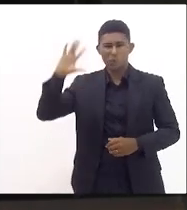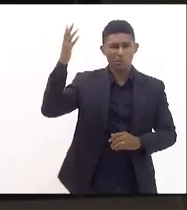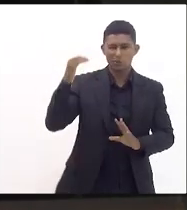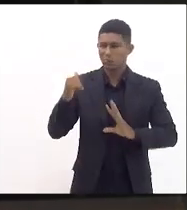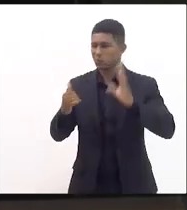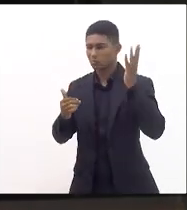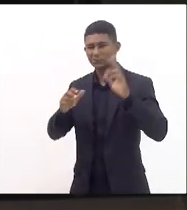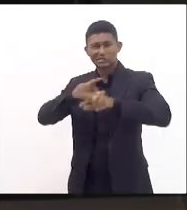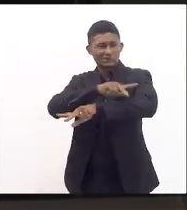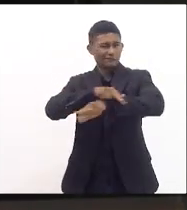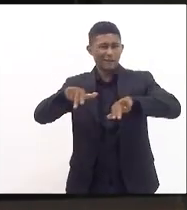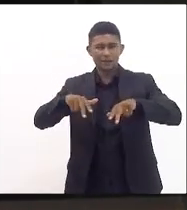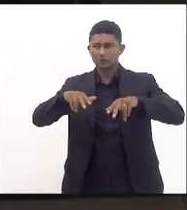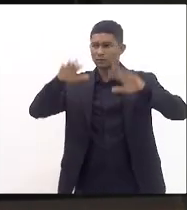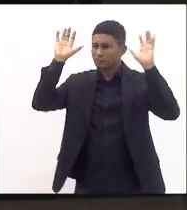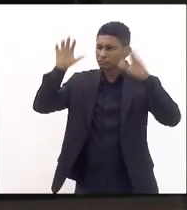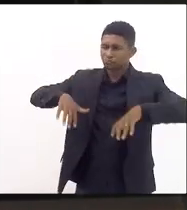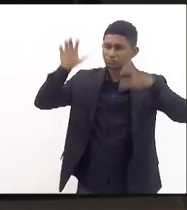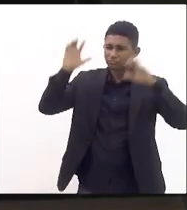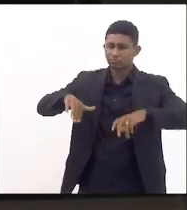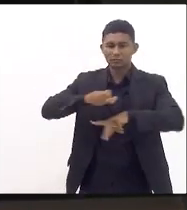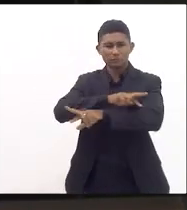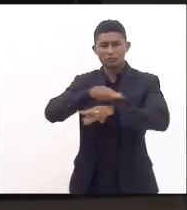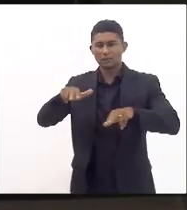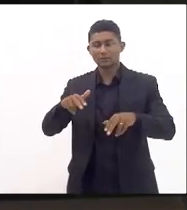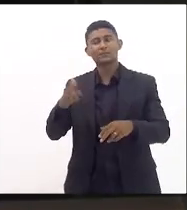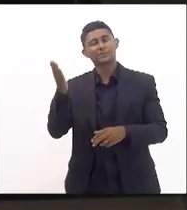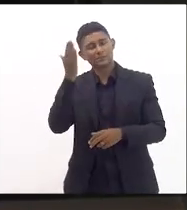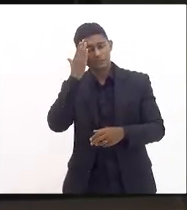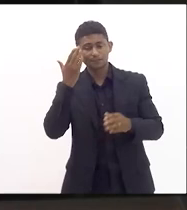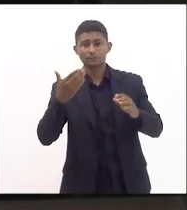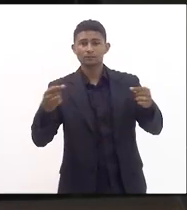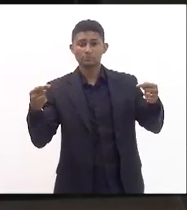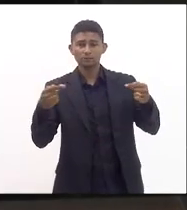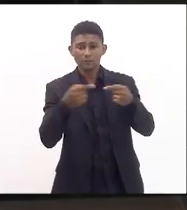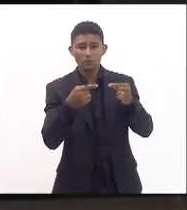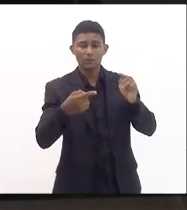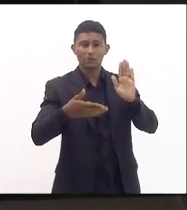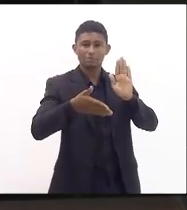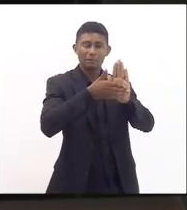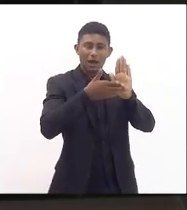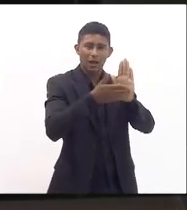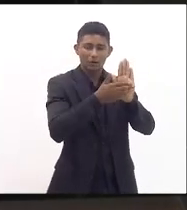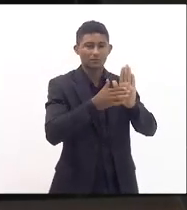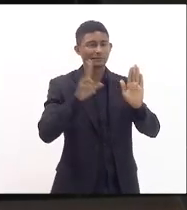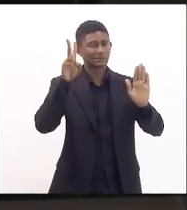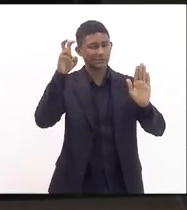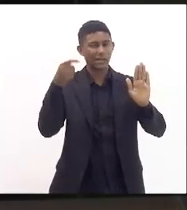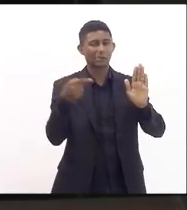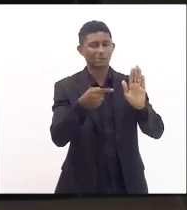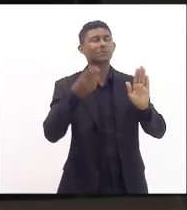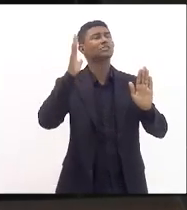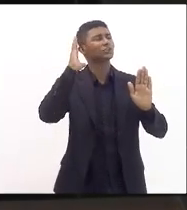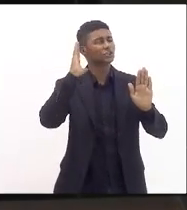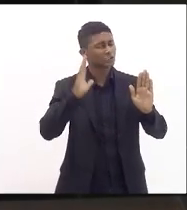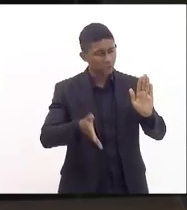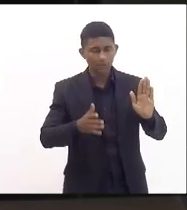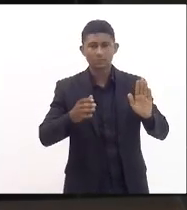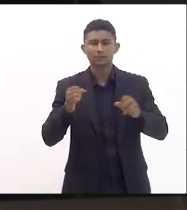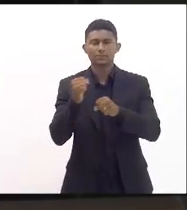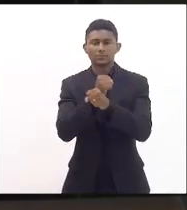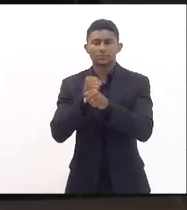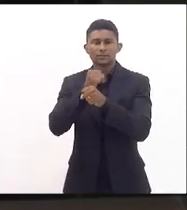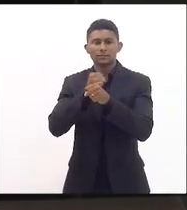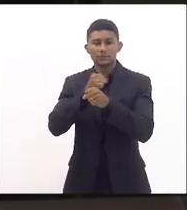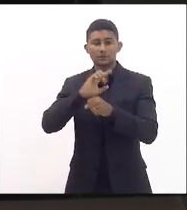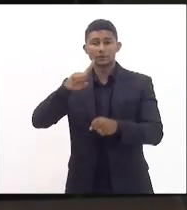esse tema vem pautando a agenda governamental há muito tempo. Quando pensamos